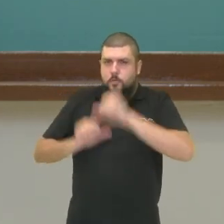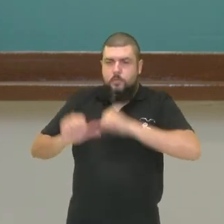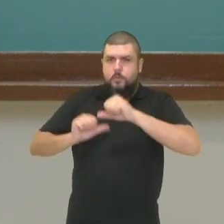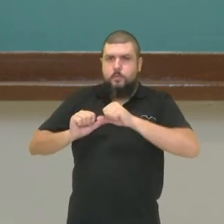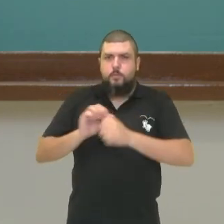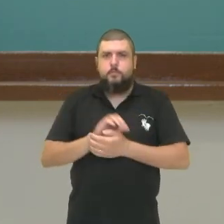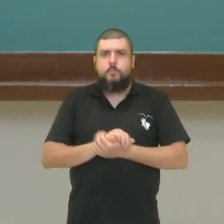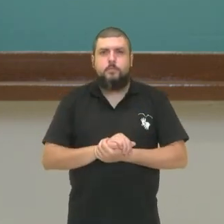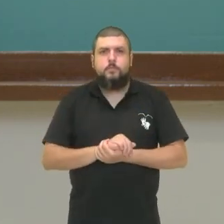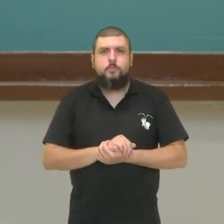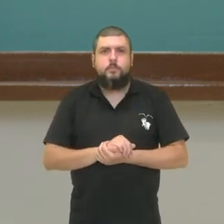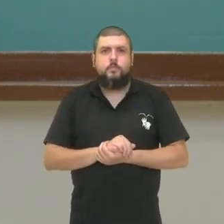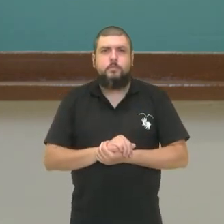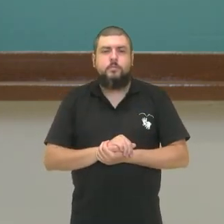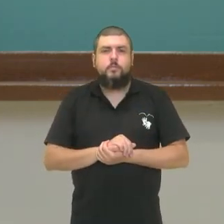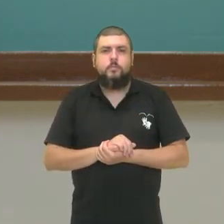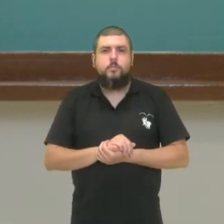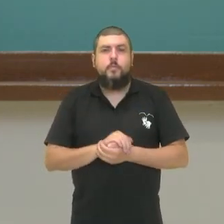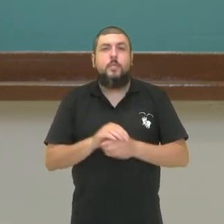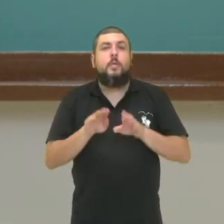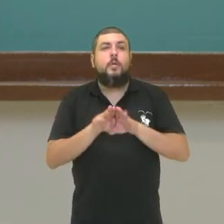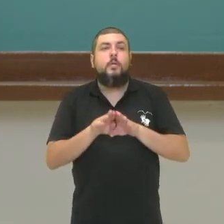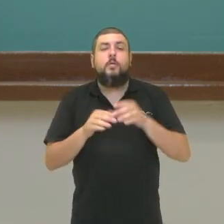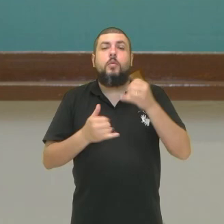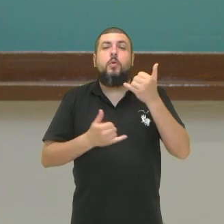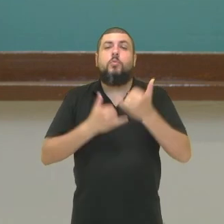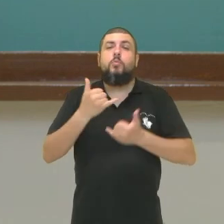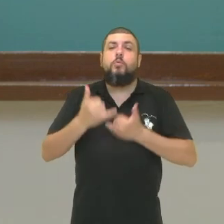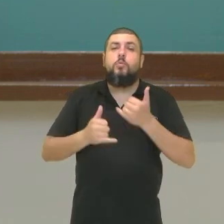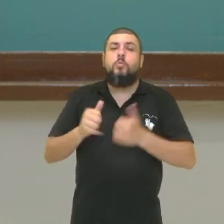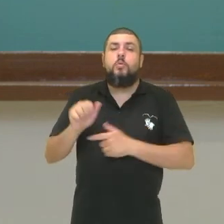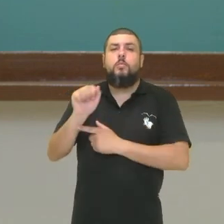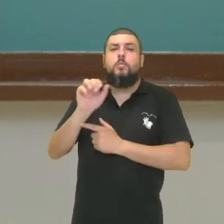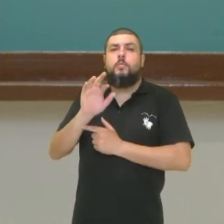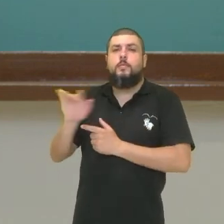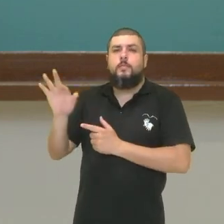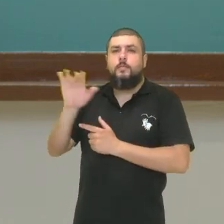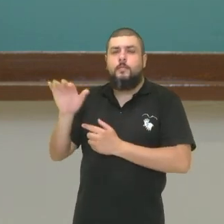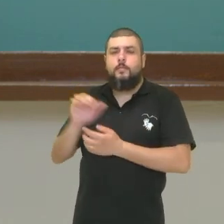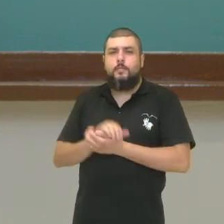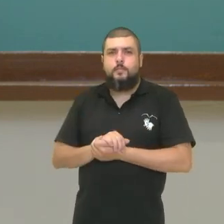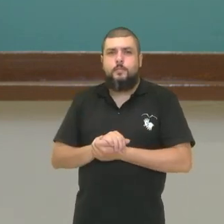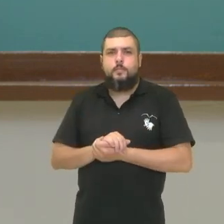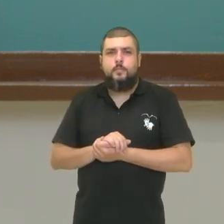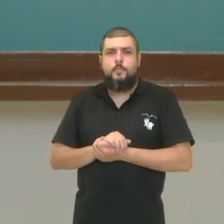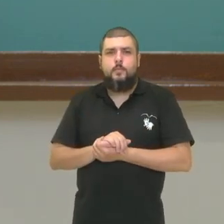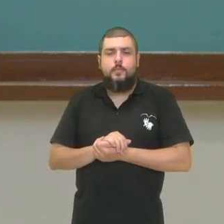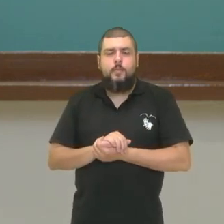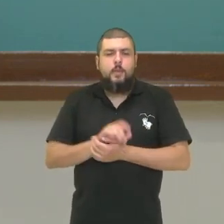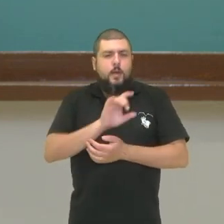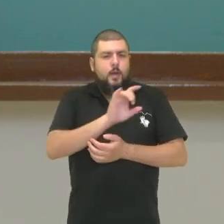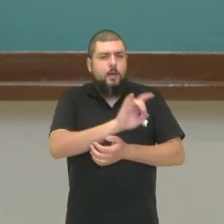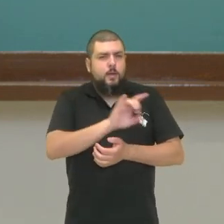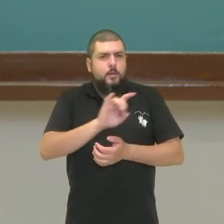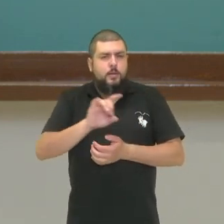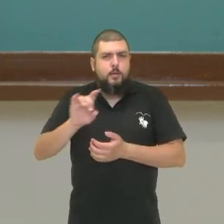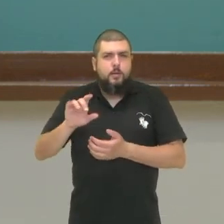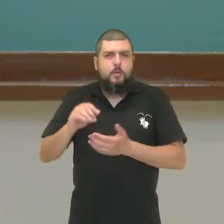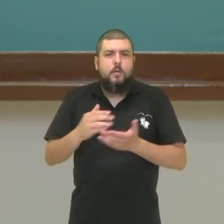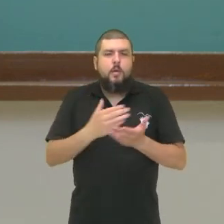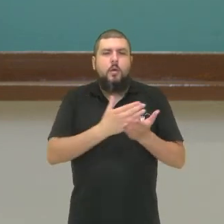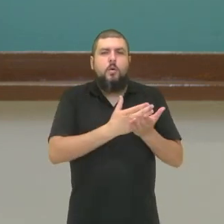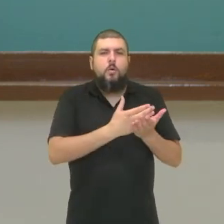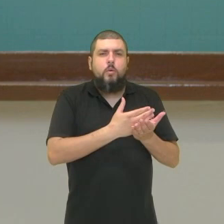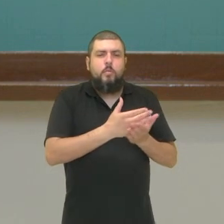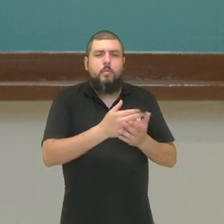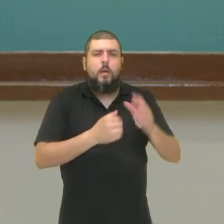Outro exemplo é o jogo do alfabeto. Cada jogador inicia sua fala com a próxima